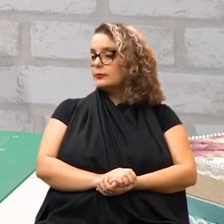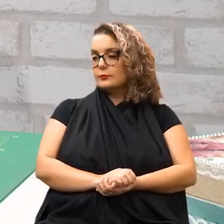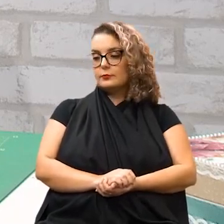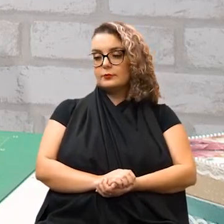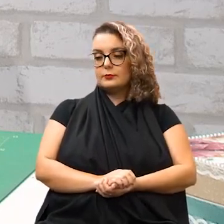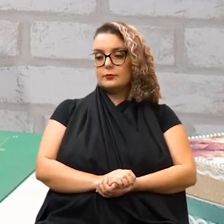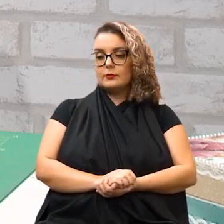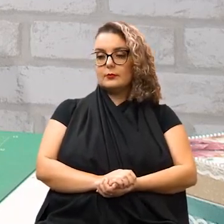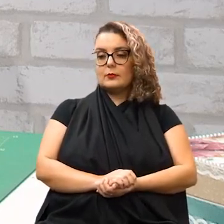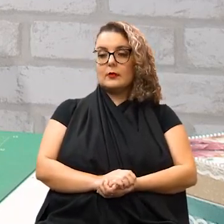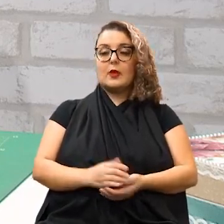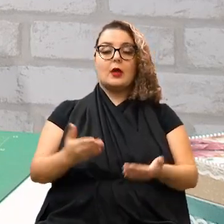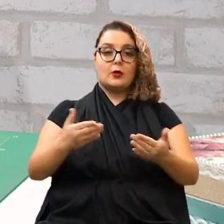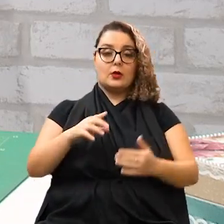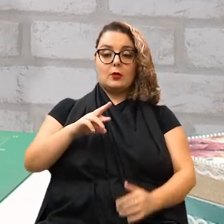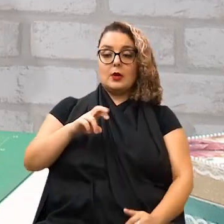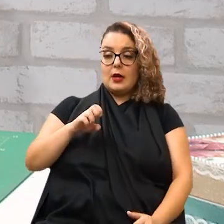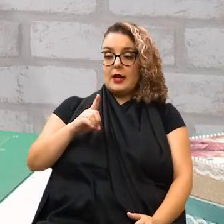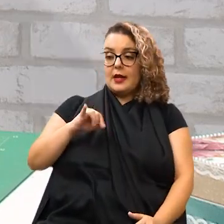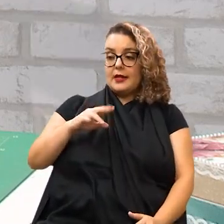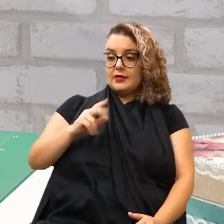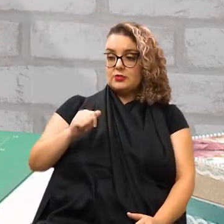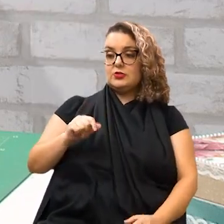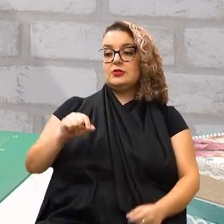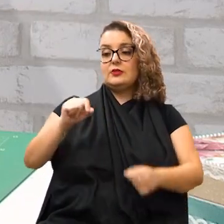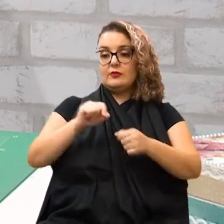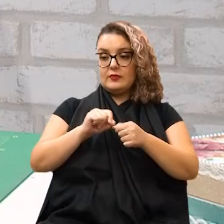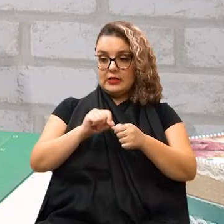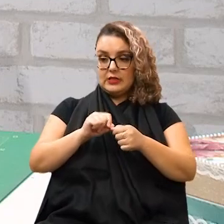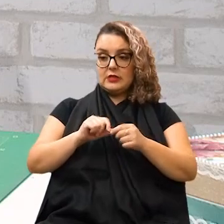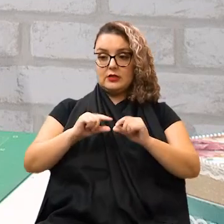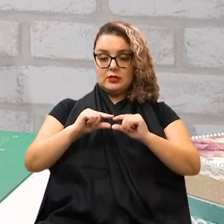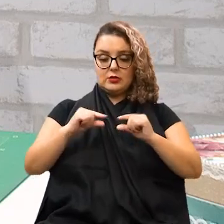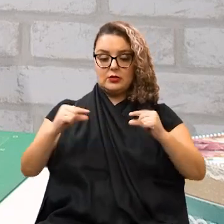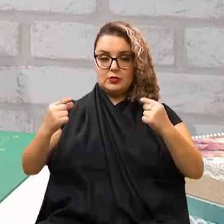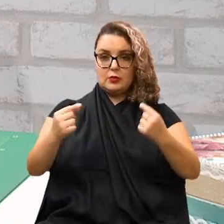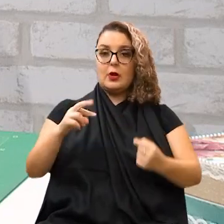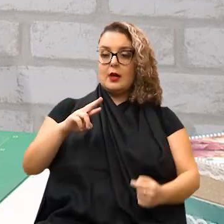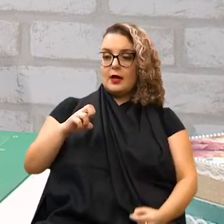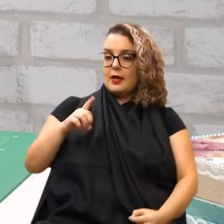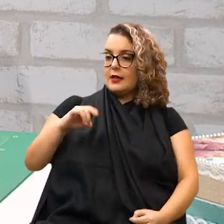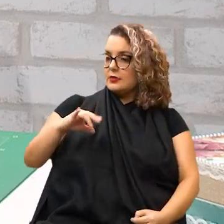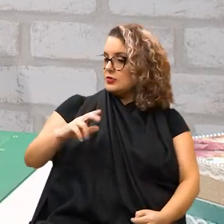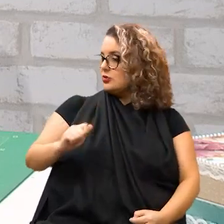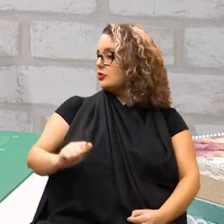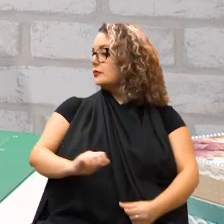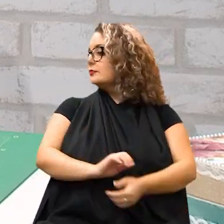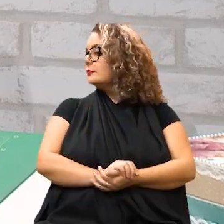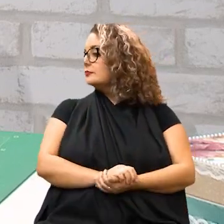Vamos voltar com a mesma rendinha agora, aqui, e fazer o acabamento em volta da tampa com a rendinha.